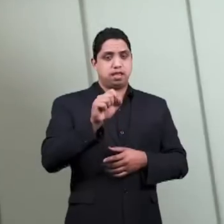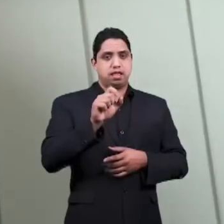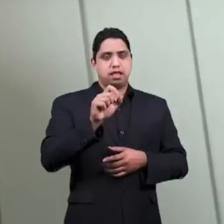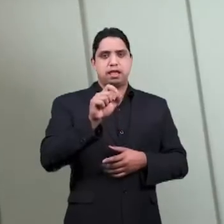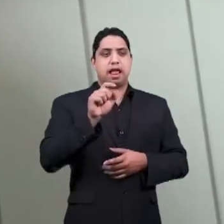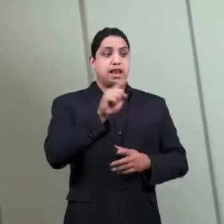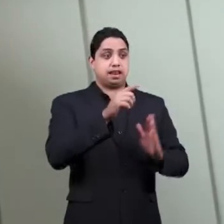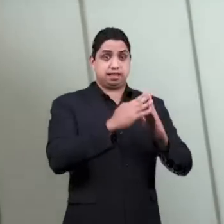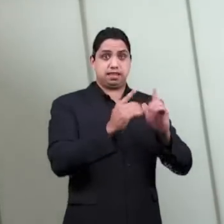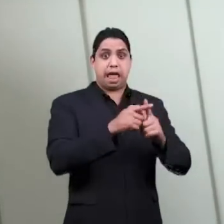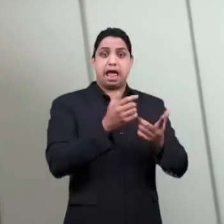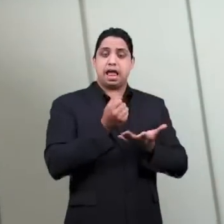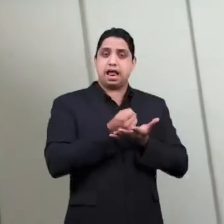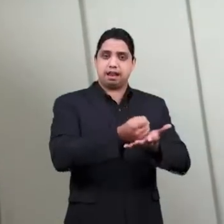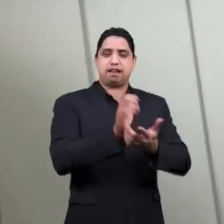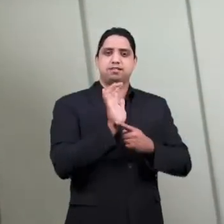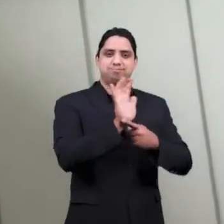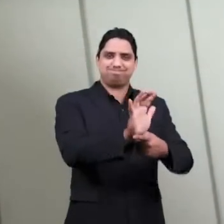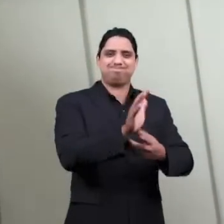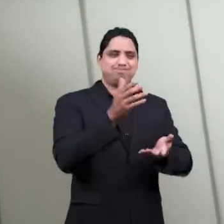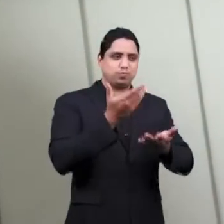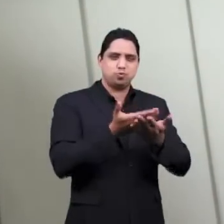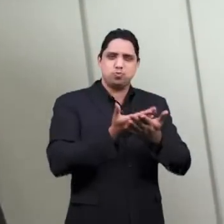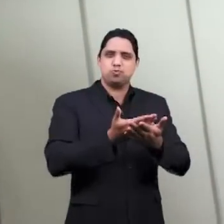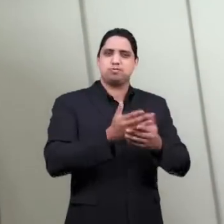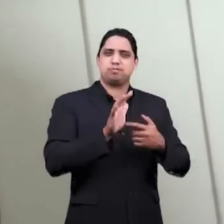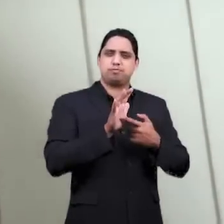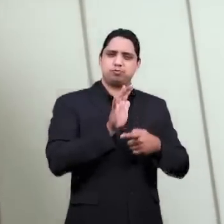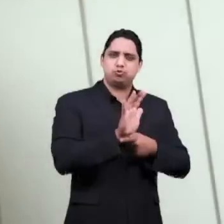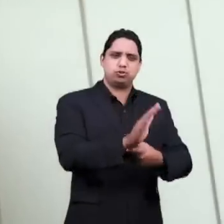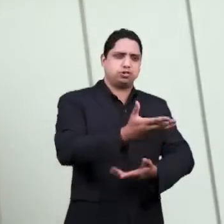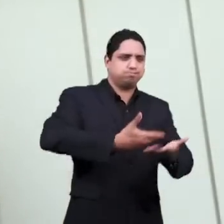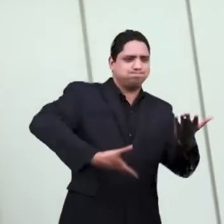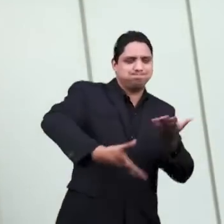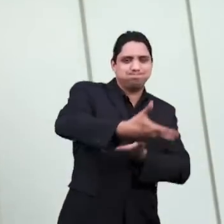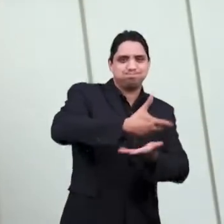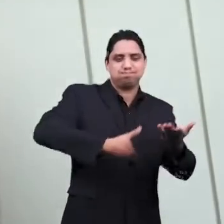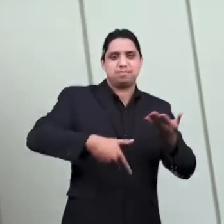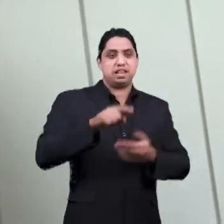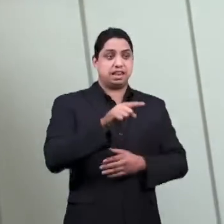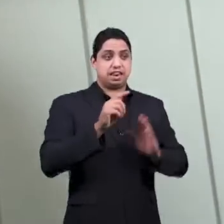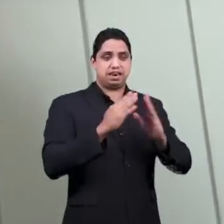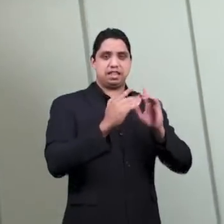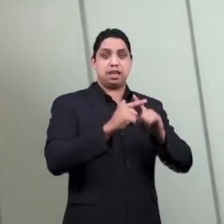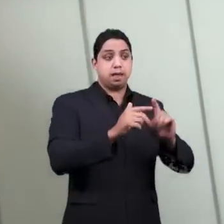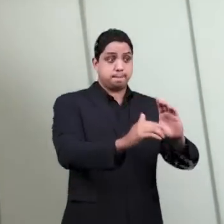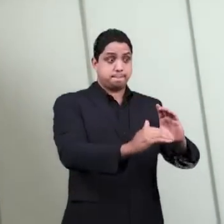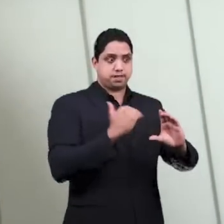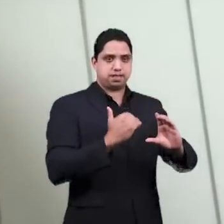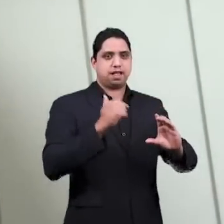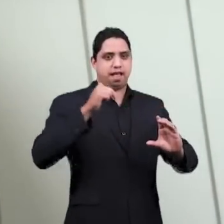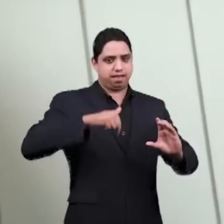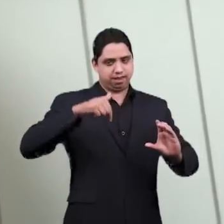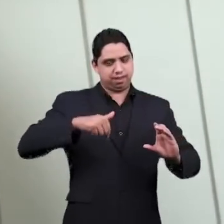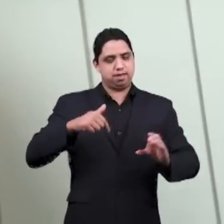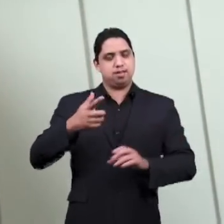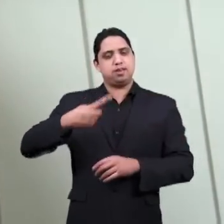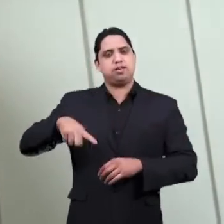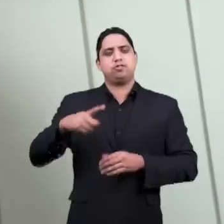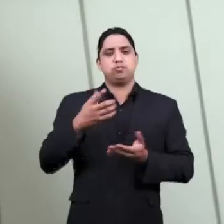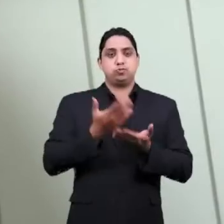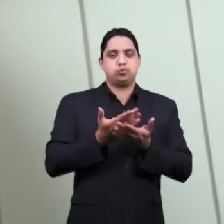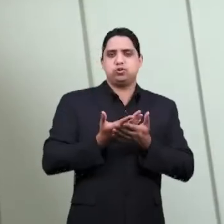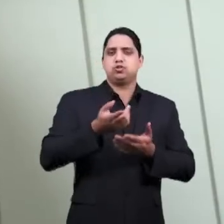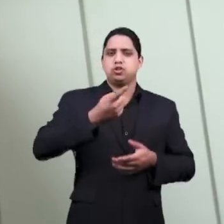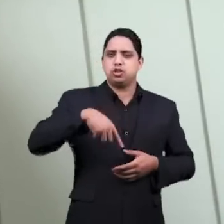colaborou naturalmente, ou tem colaborado, com o estudo dos jovens aí na igreja, tem enviado para nós esses estudos. Nós